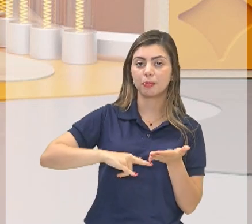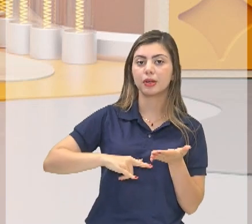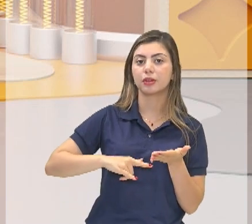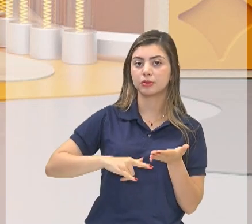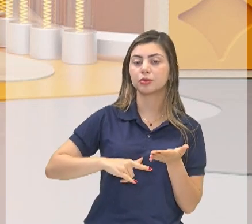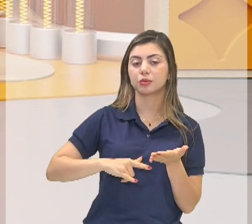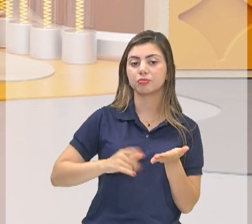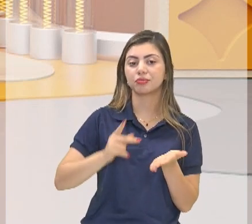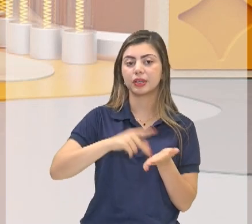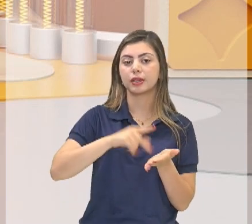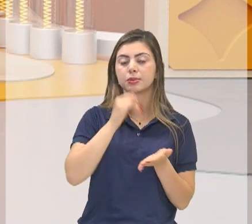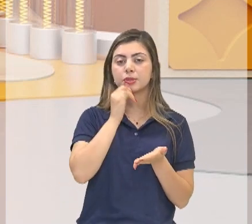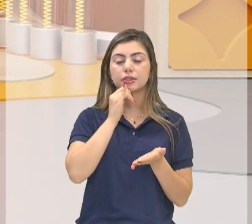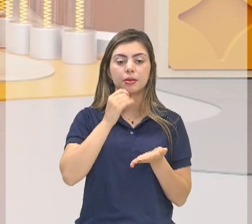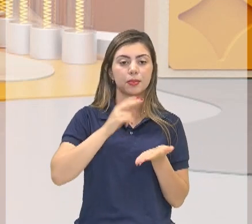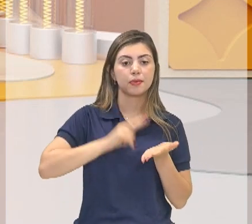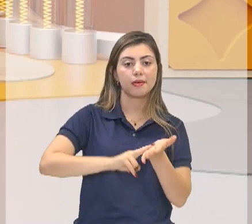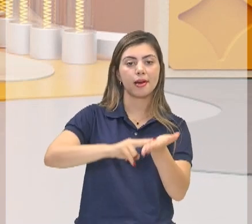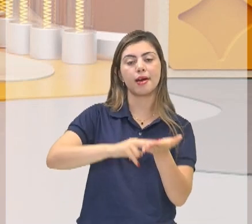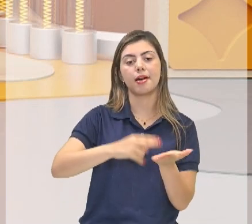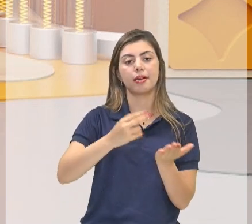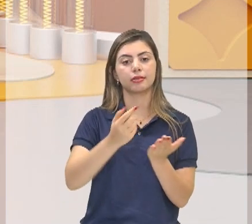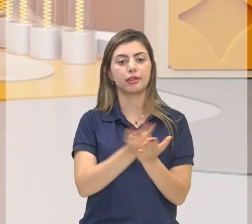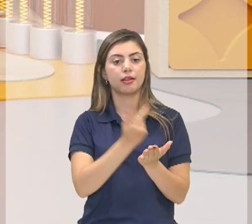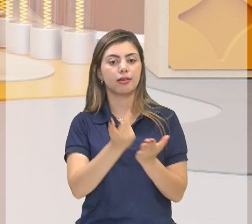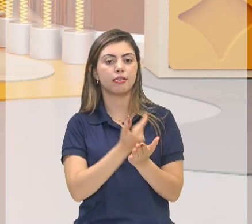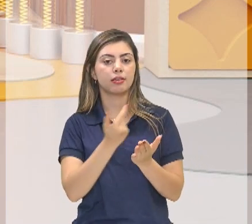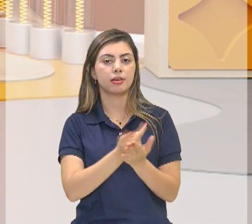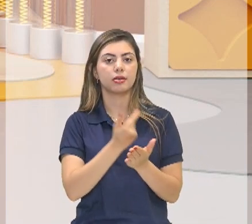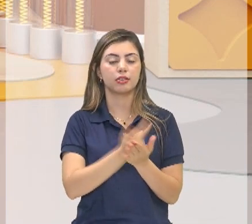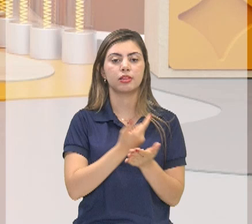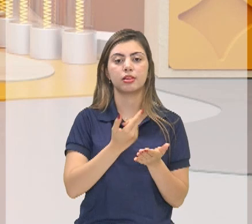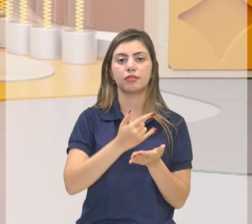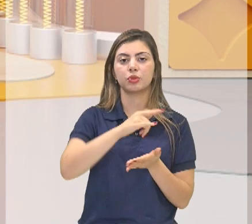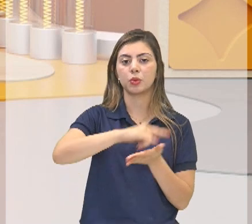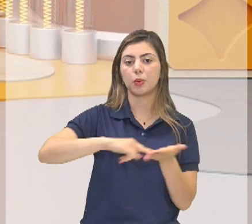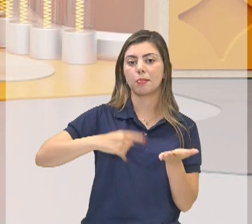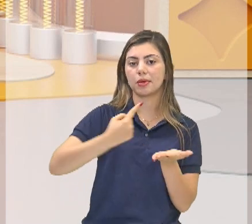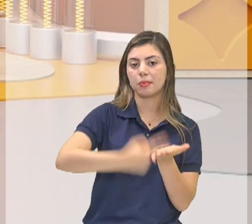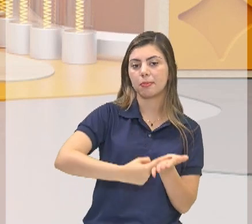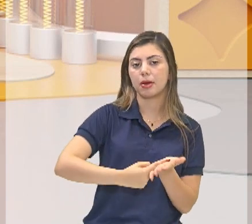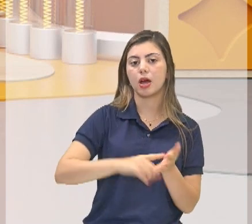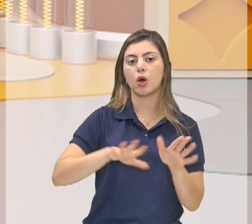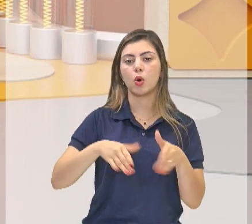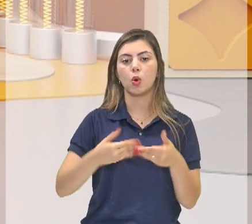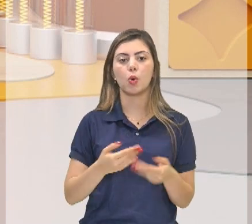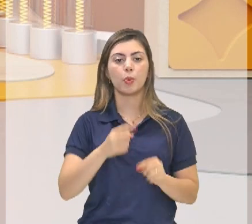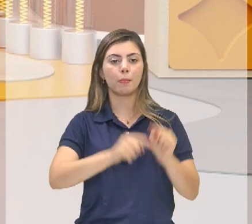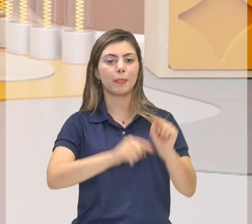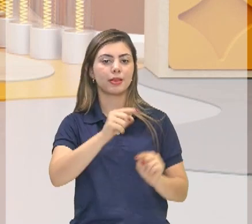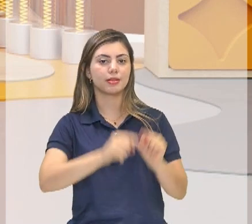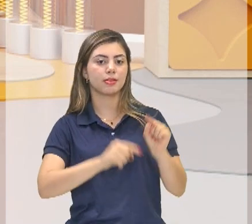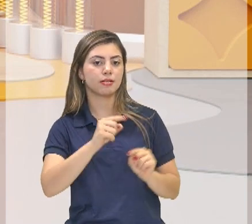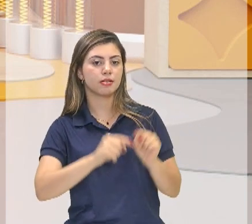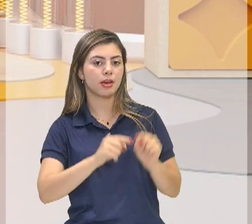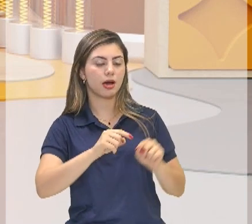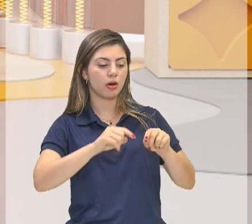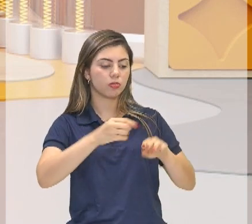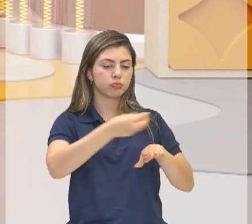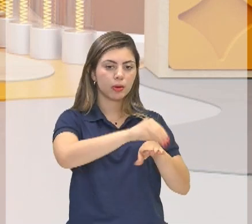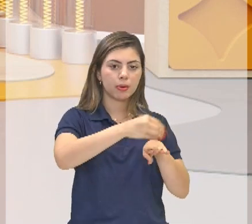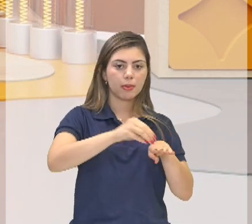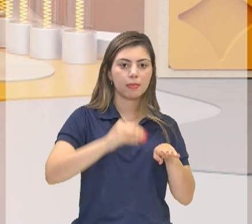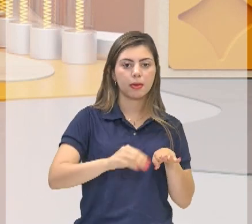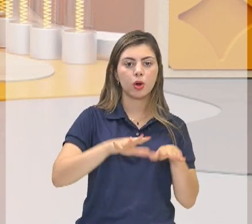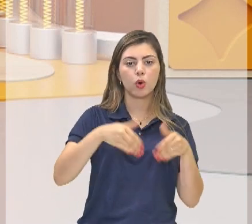originais, cartas, diários, tratados, objetos arqueológicos,